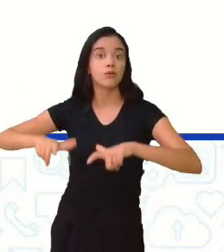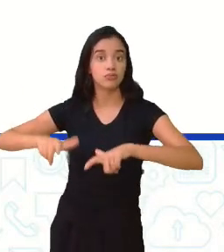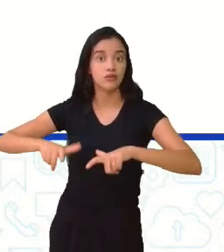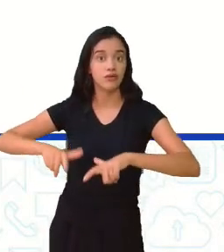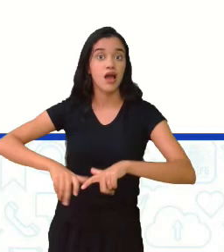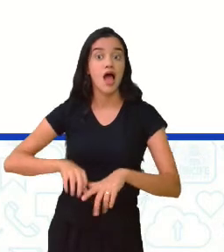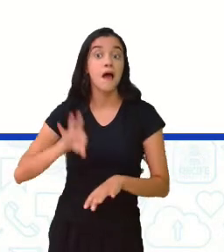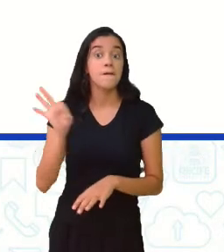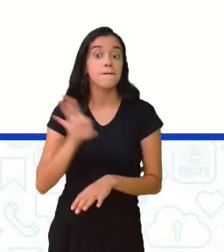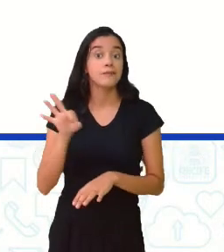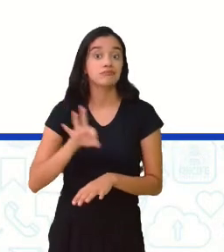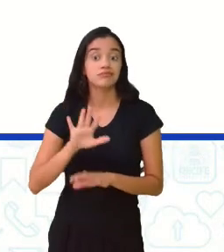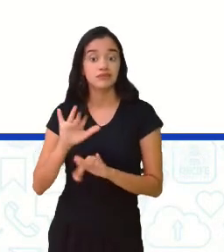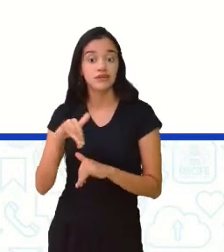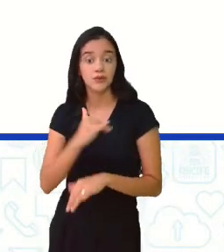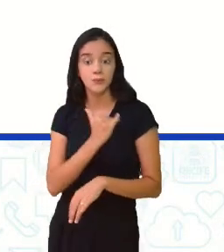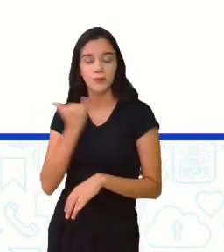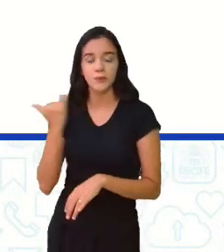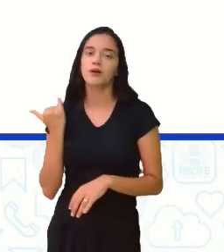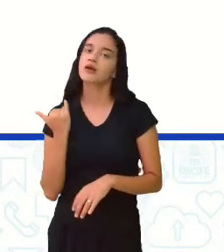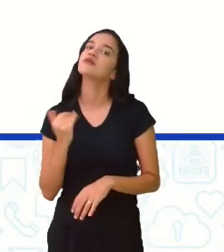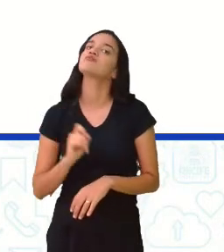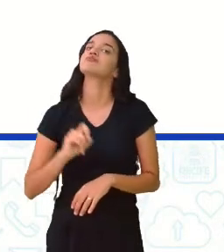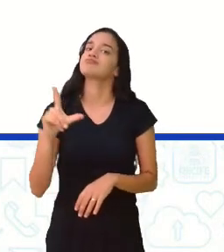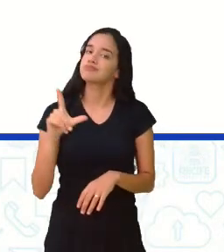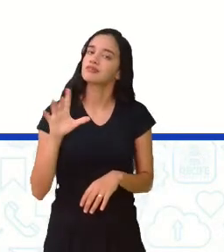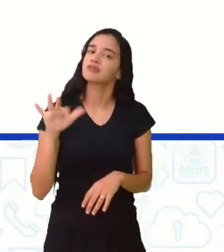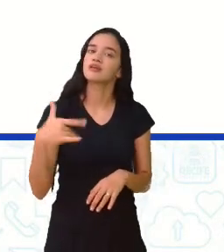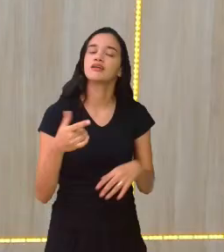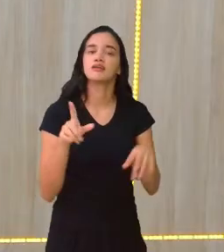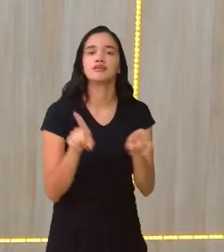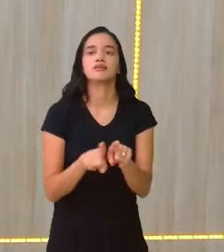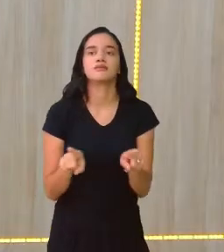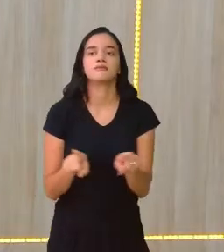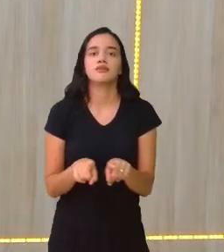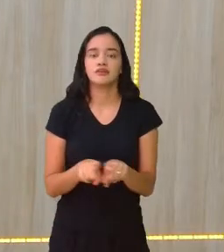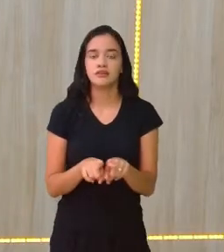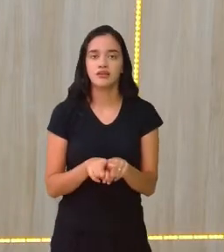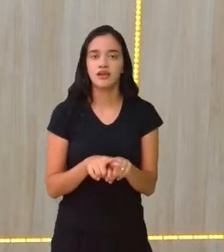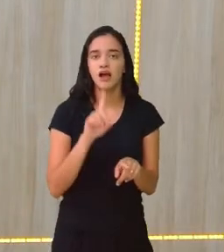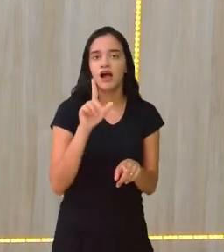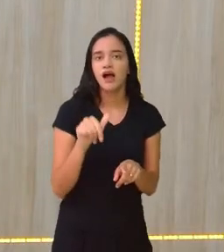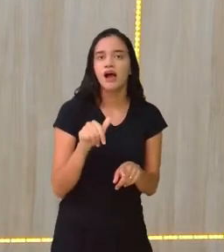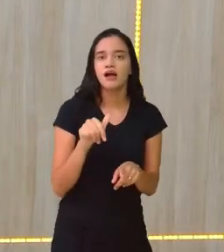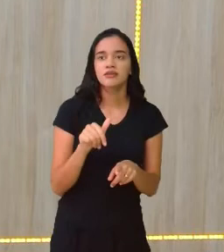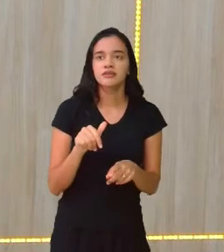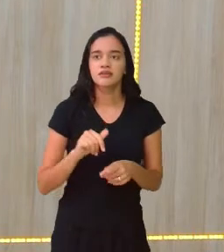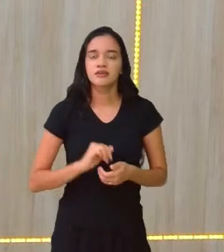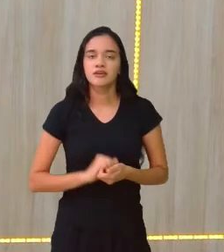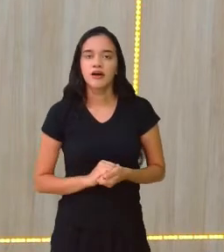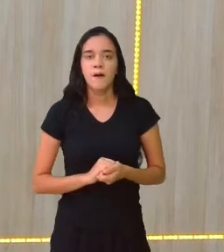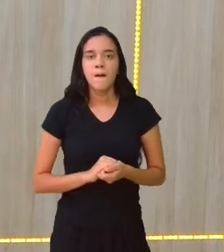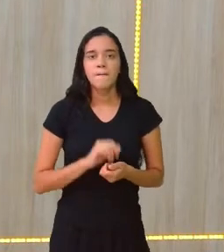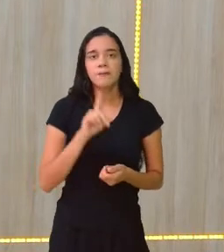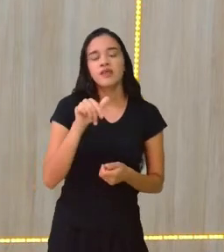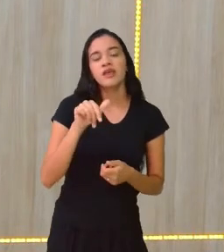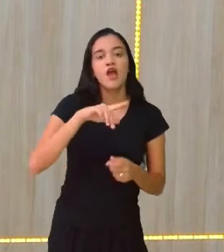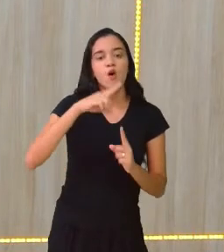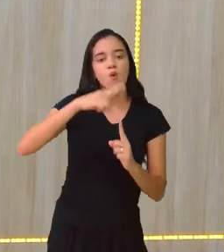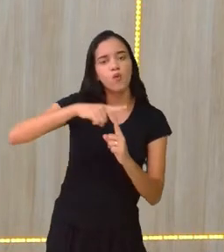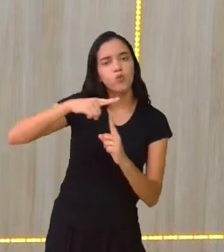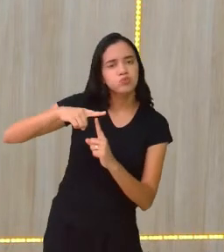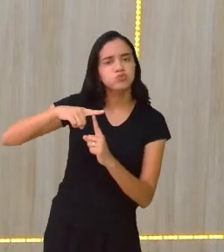probabilidade dela se extinguir é muito grande, né? O famoso endêmico, né? A espécie endêmica é aquela